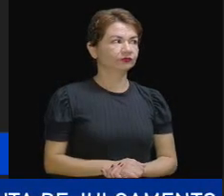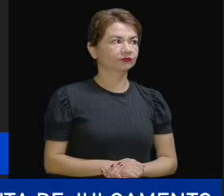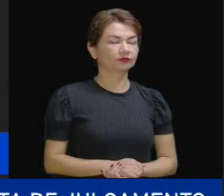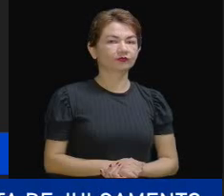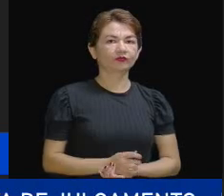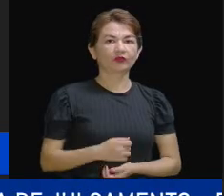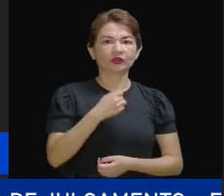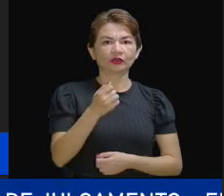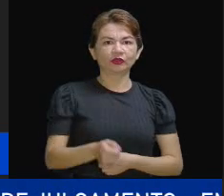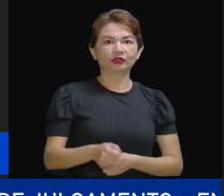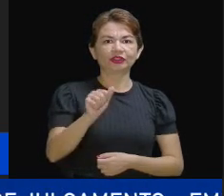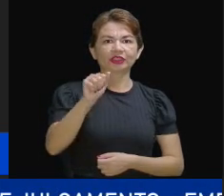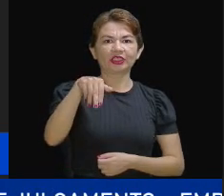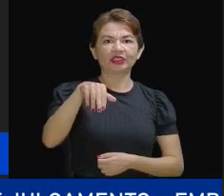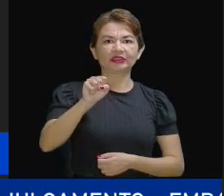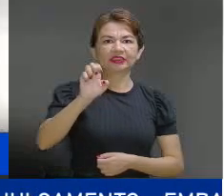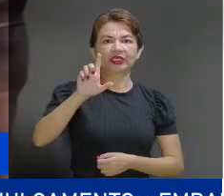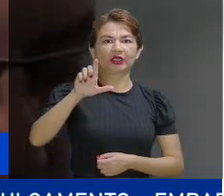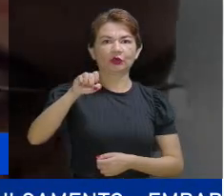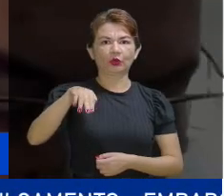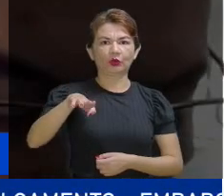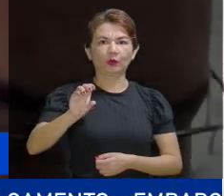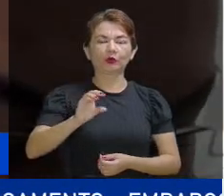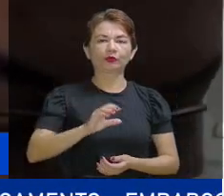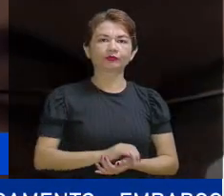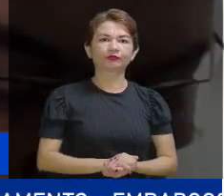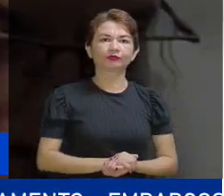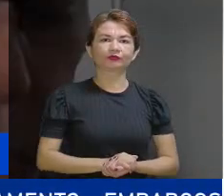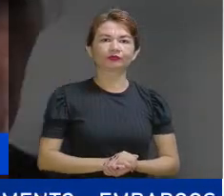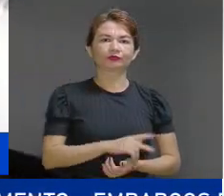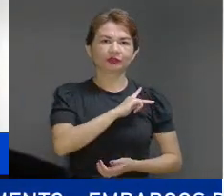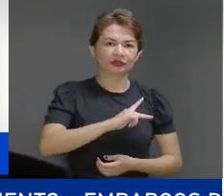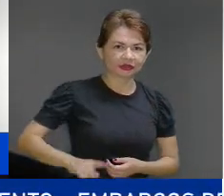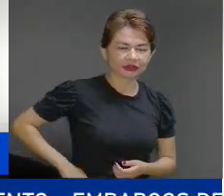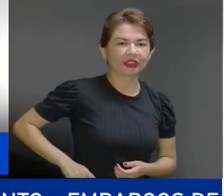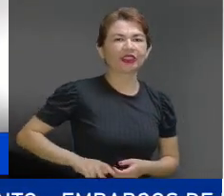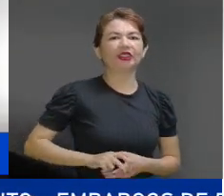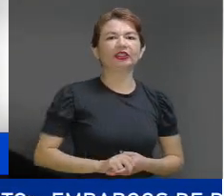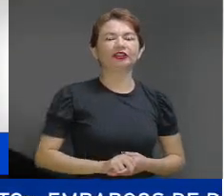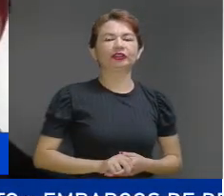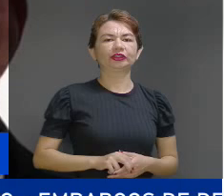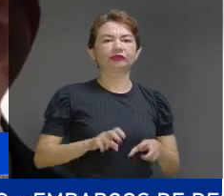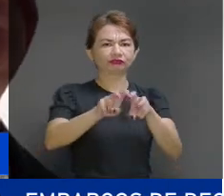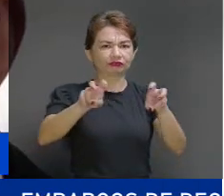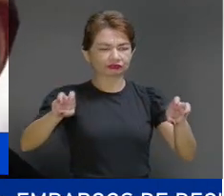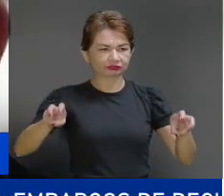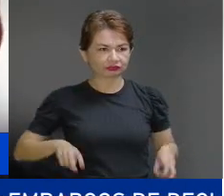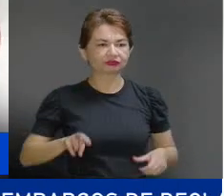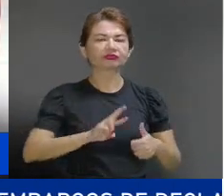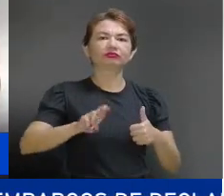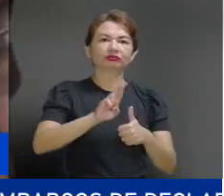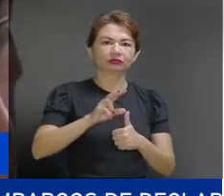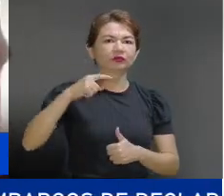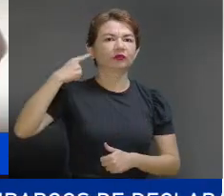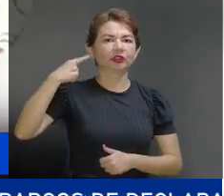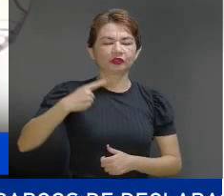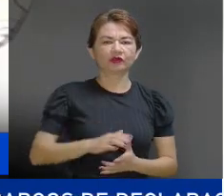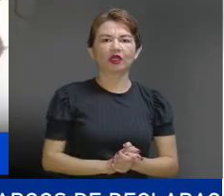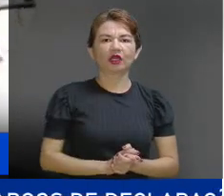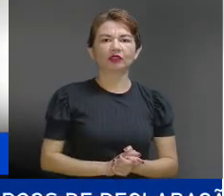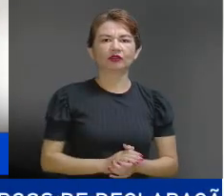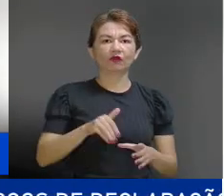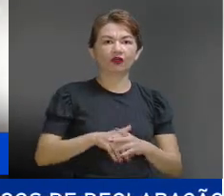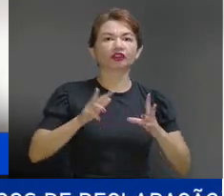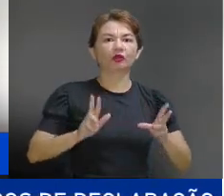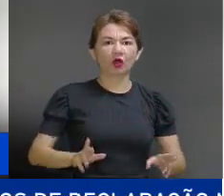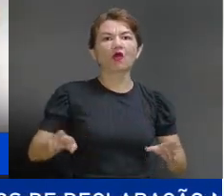juiz Anselmo Gonçalves? Senhor presidente, eminentes pares, senhora Procuradora Regional Eleitoral, senhores advogados, eu acompanho